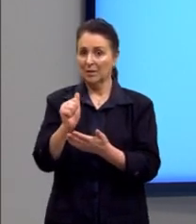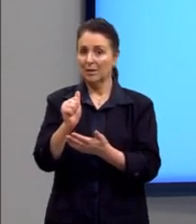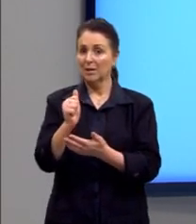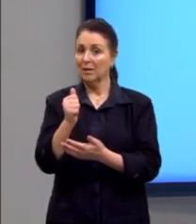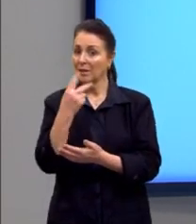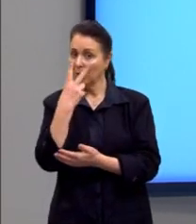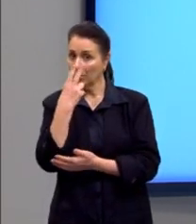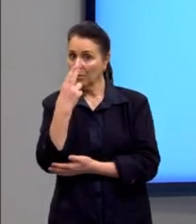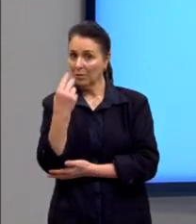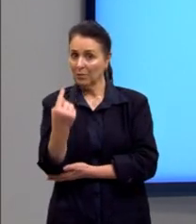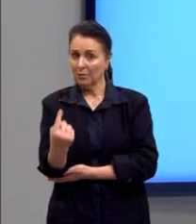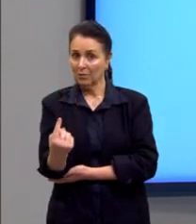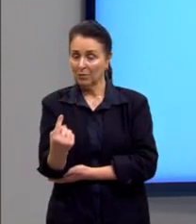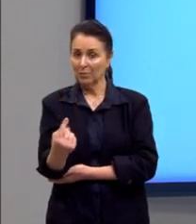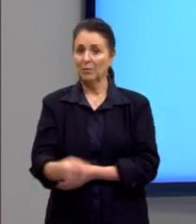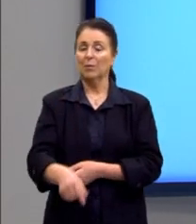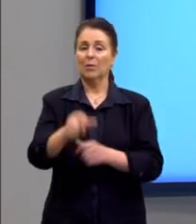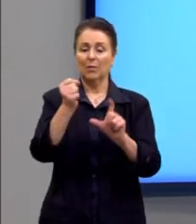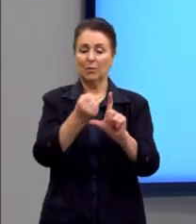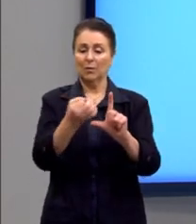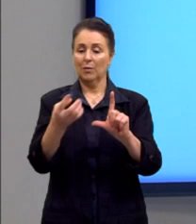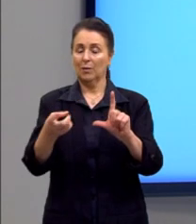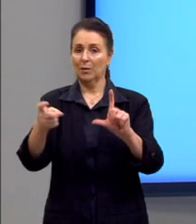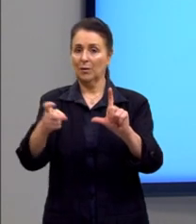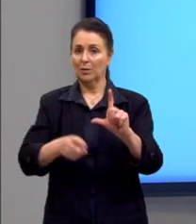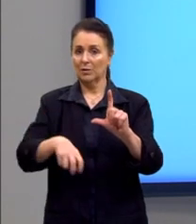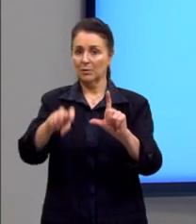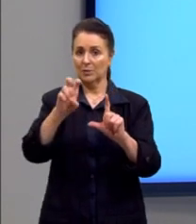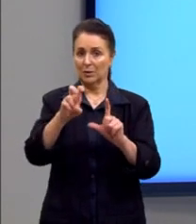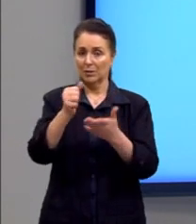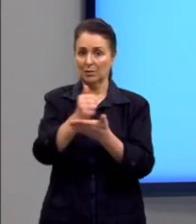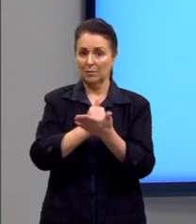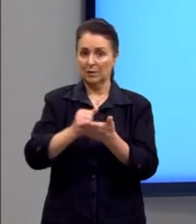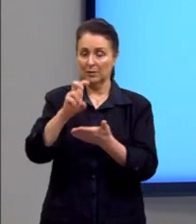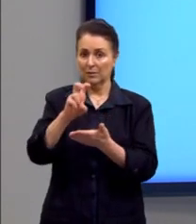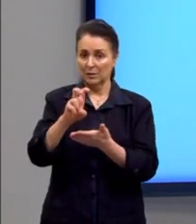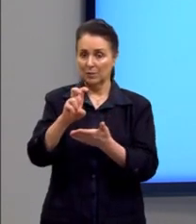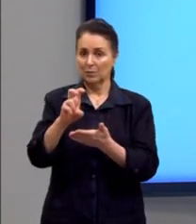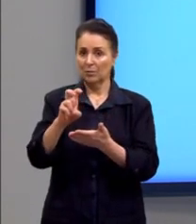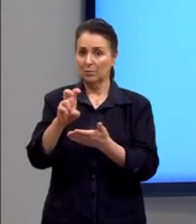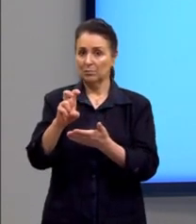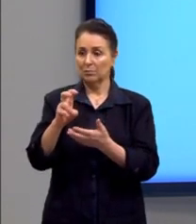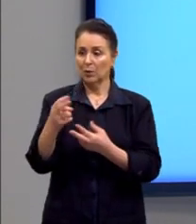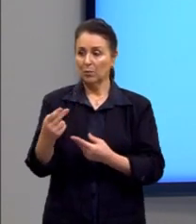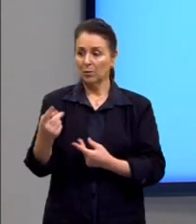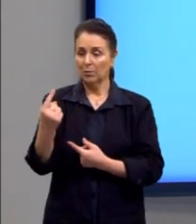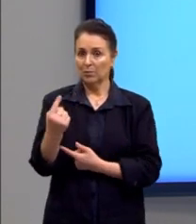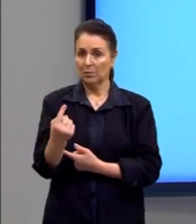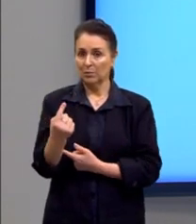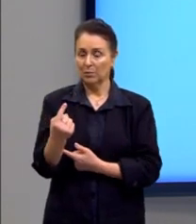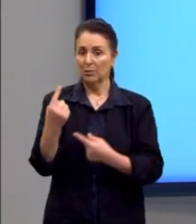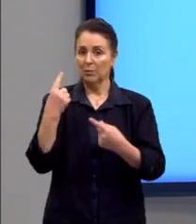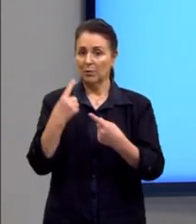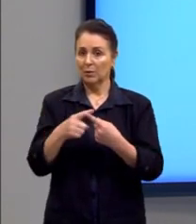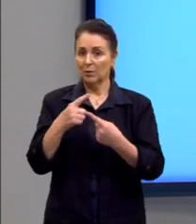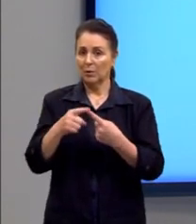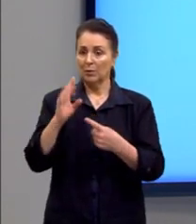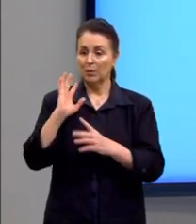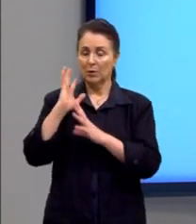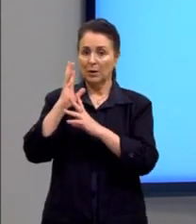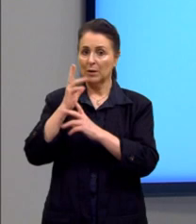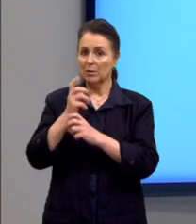como um exemplo logaritmo de 5 na base 5 = 1 porque porque quando nós